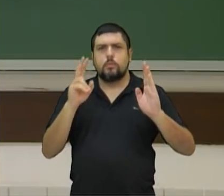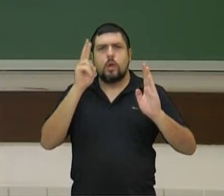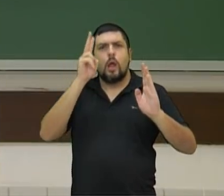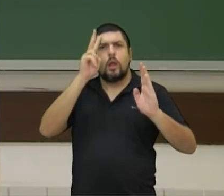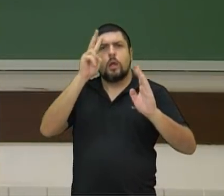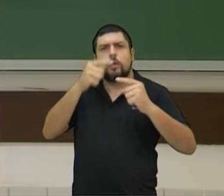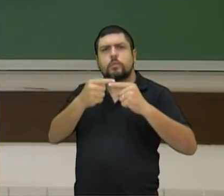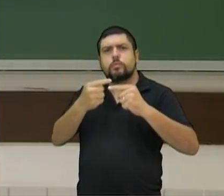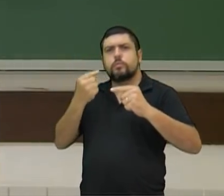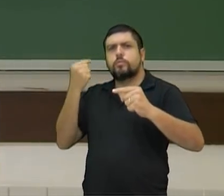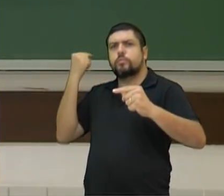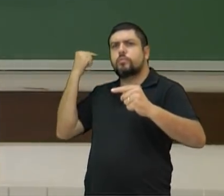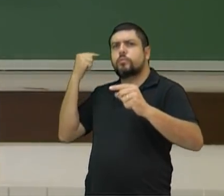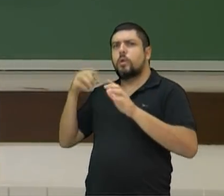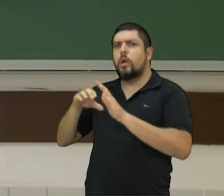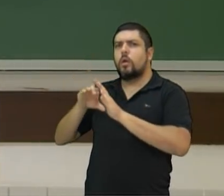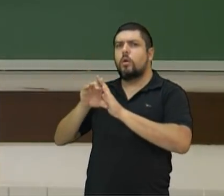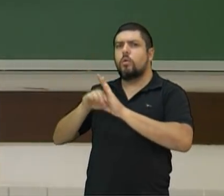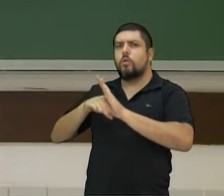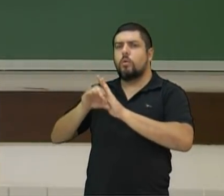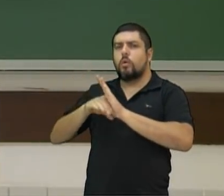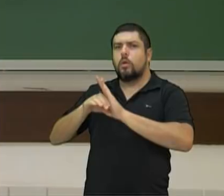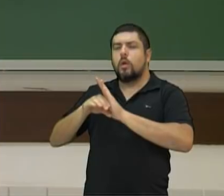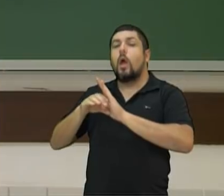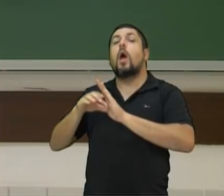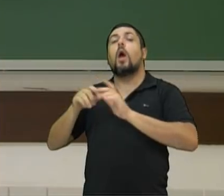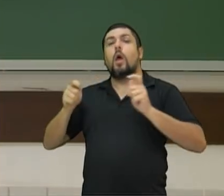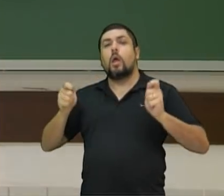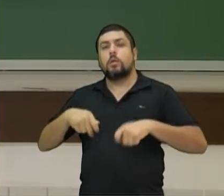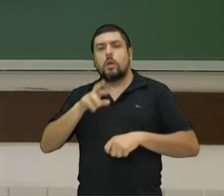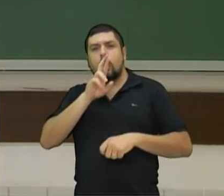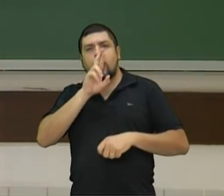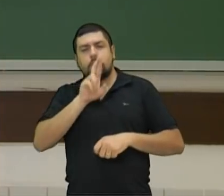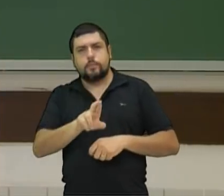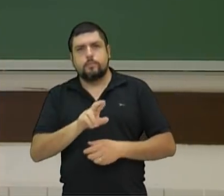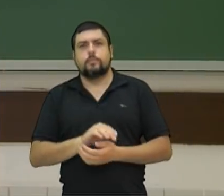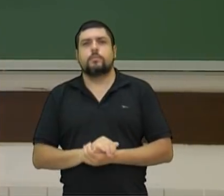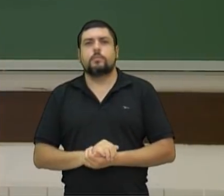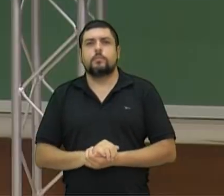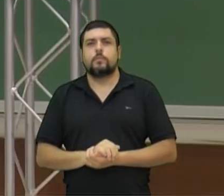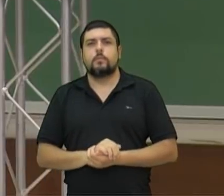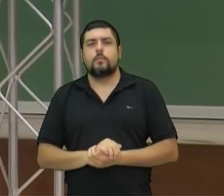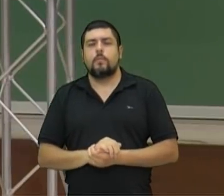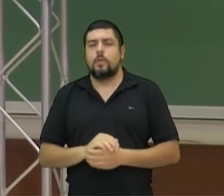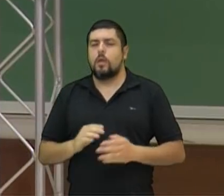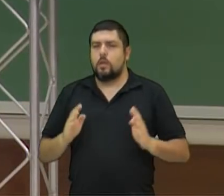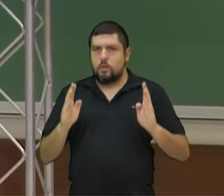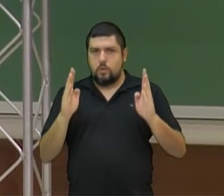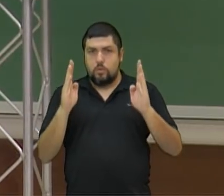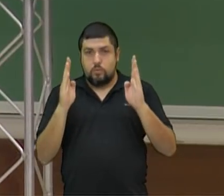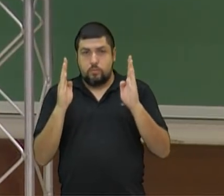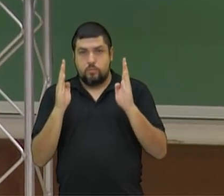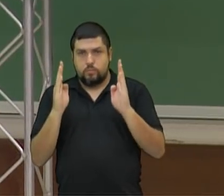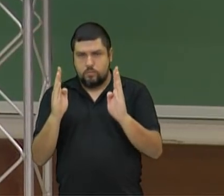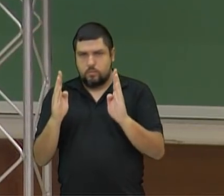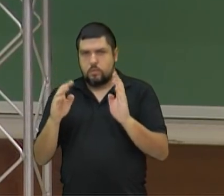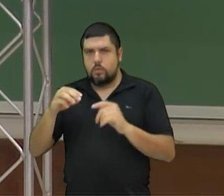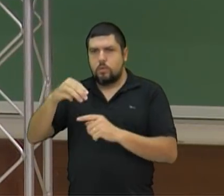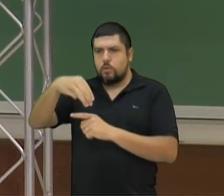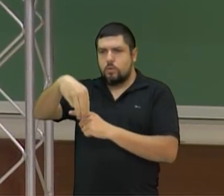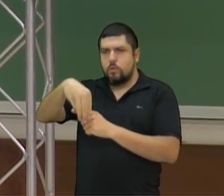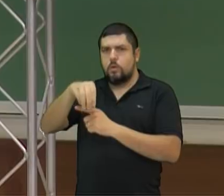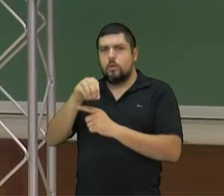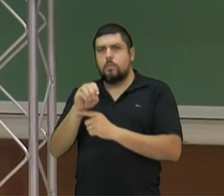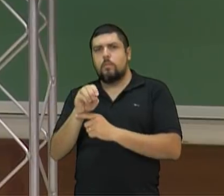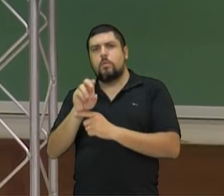de módulo ela é uma definição muito completa. Ela diz o seguinte, o módulo de alguma coisa, aqui foi